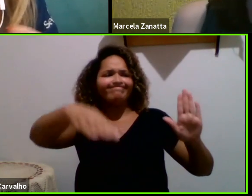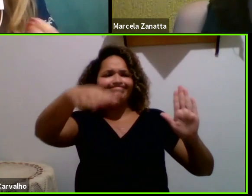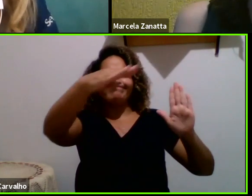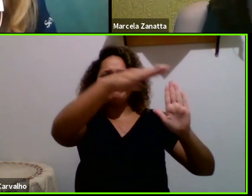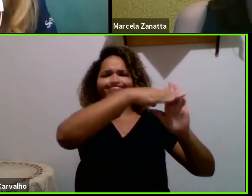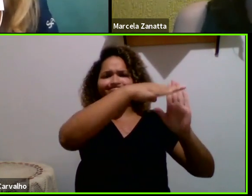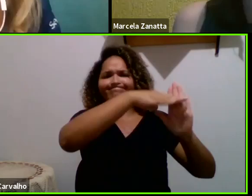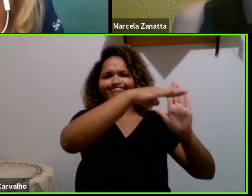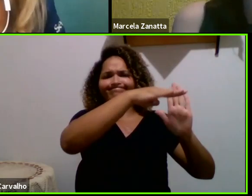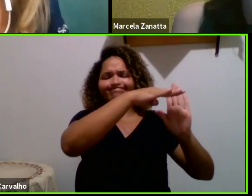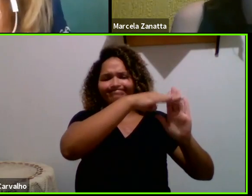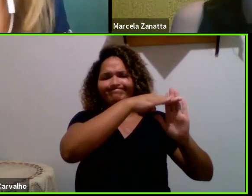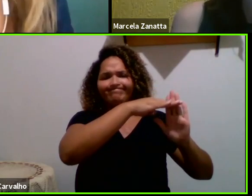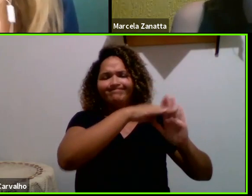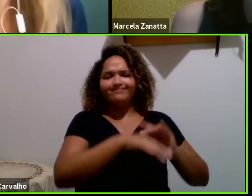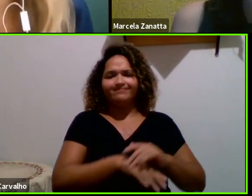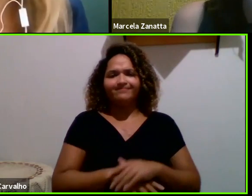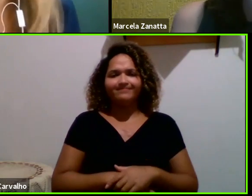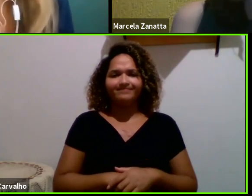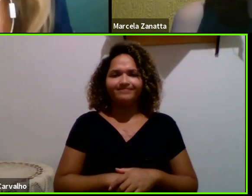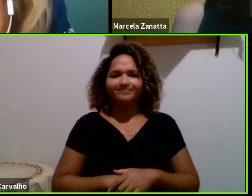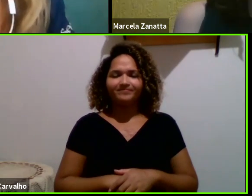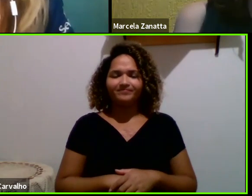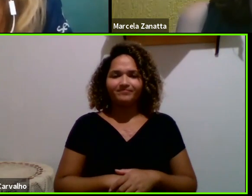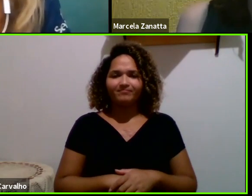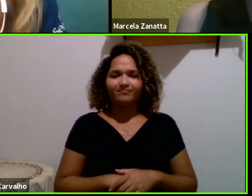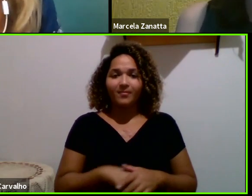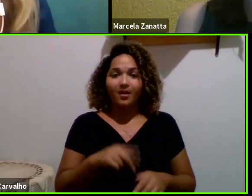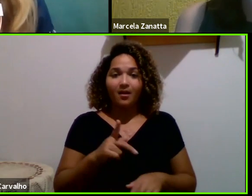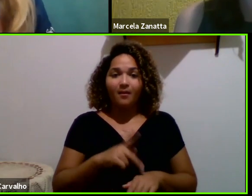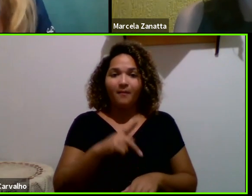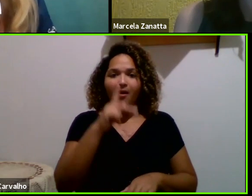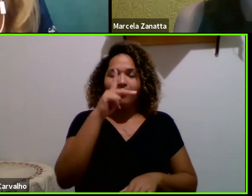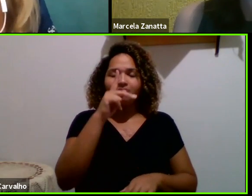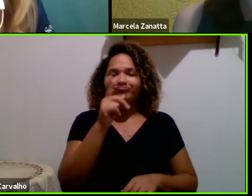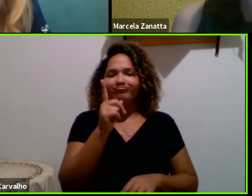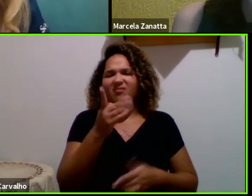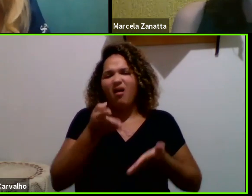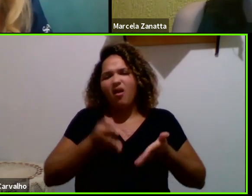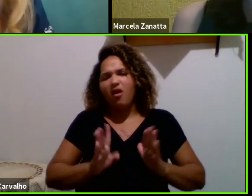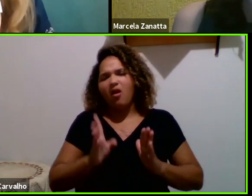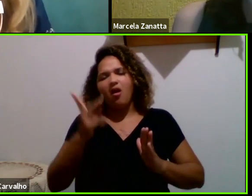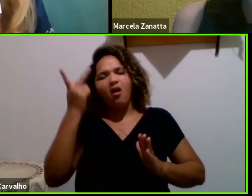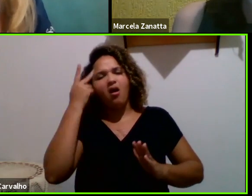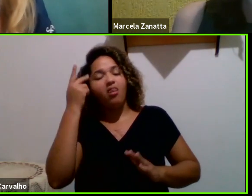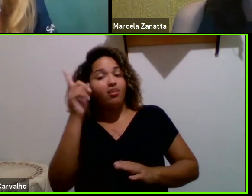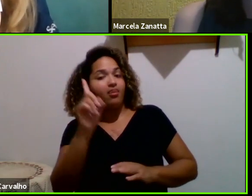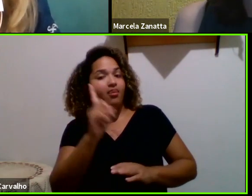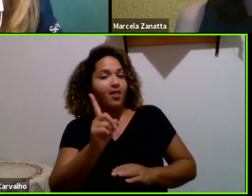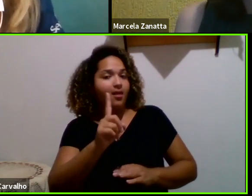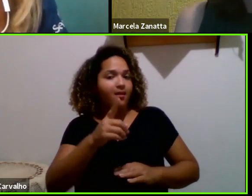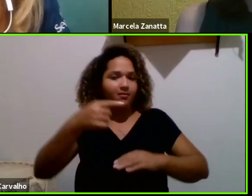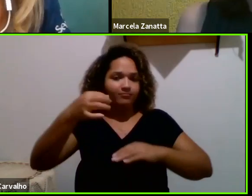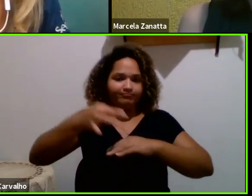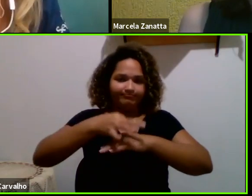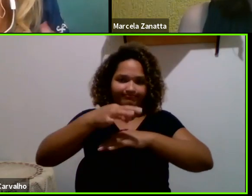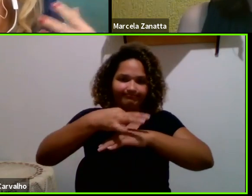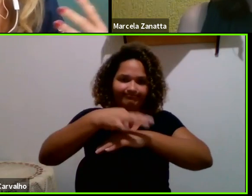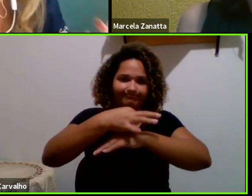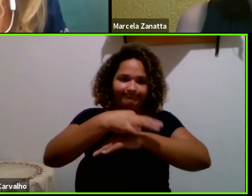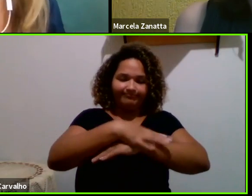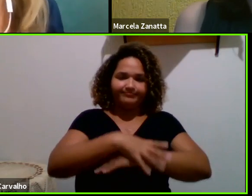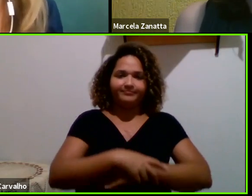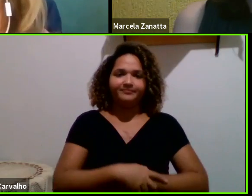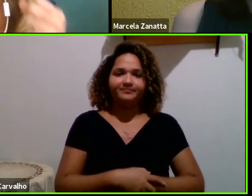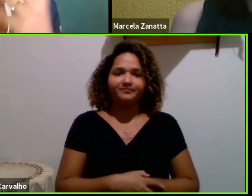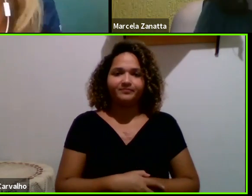Um dos maiores países que registram os índices de parto cirúrgico. E aí, eu gostaria